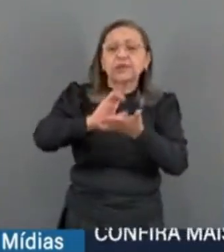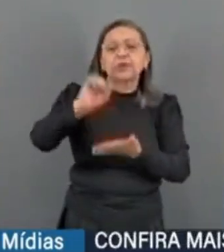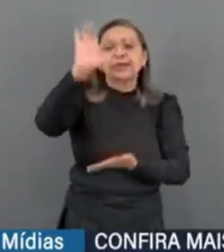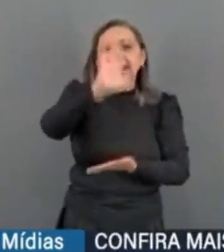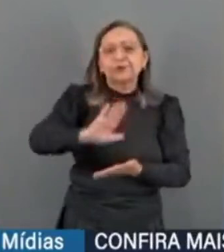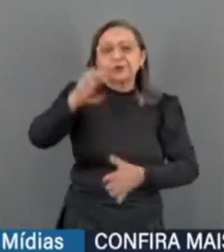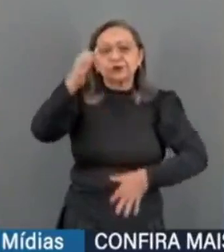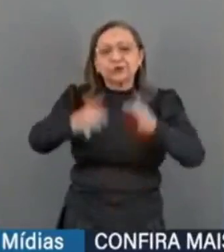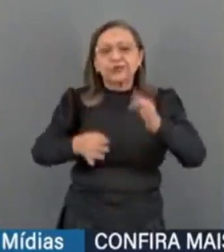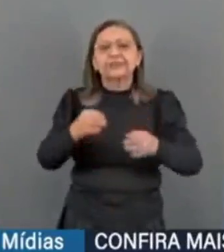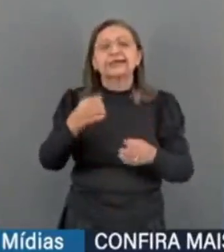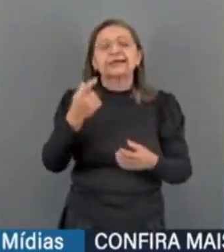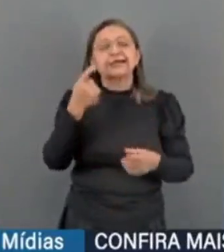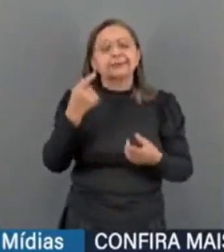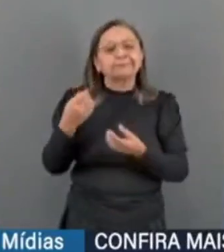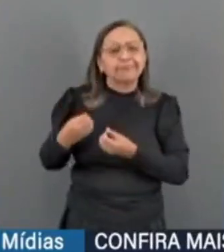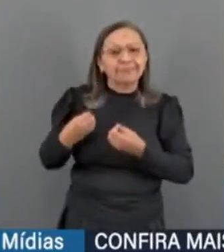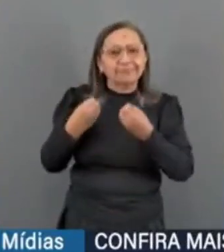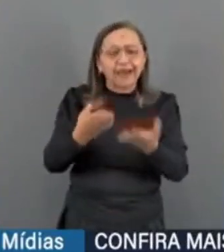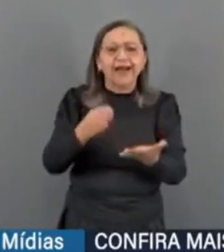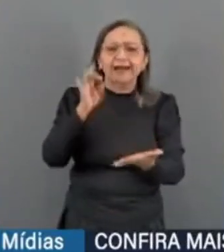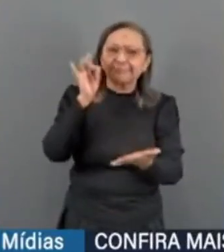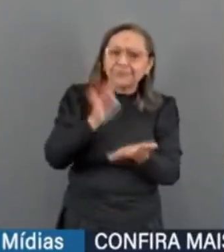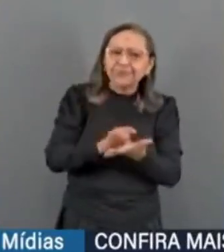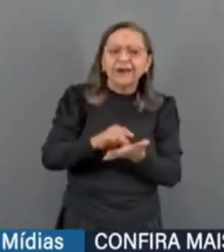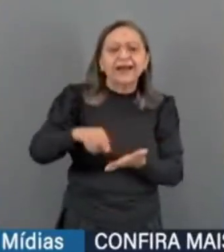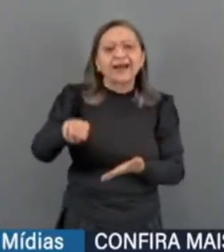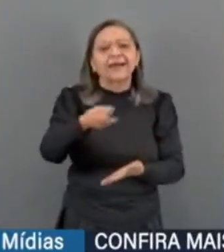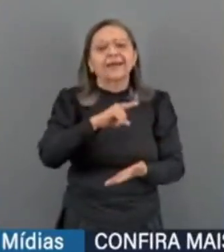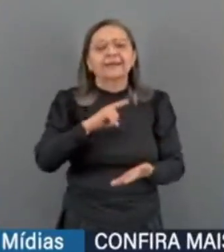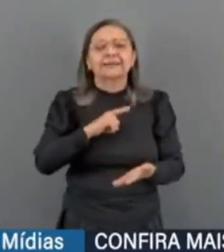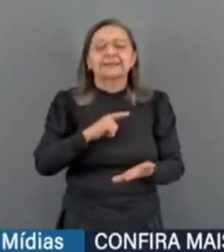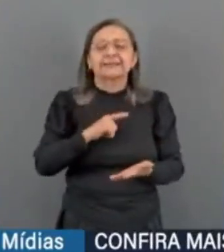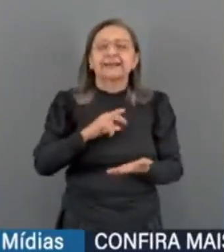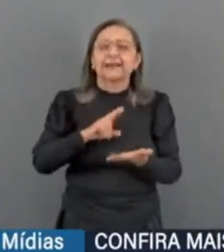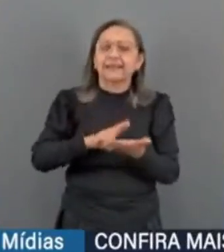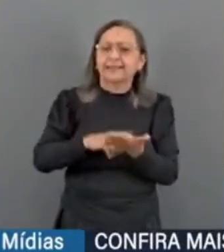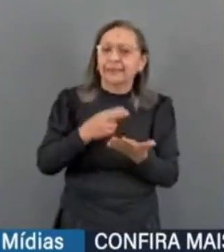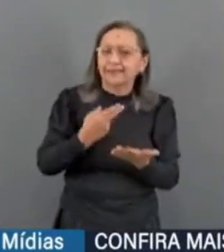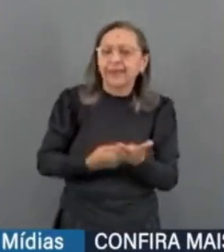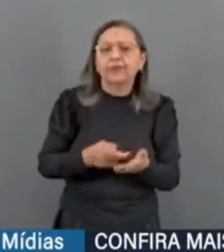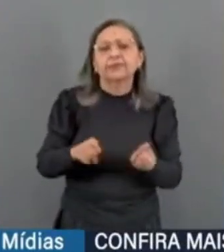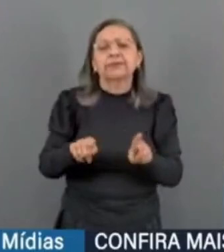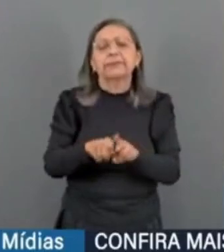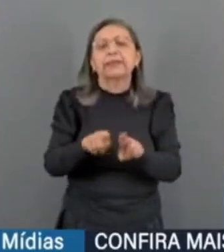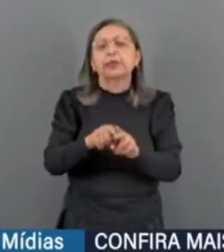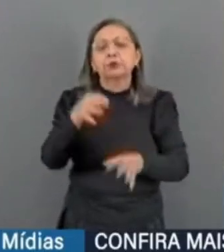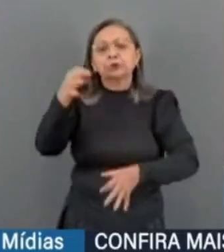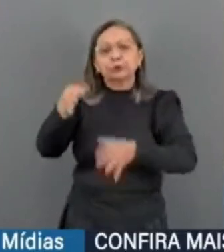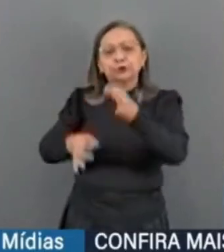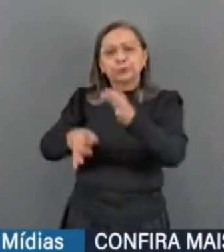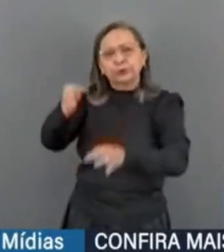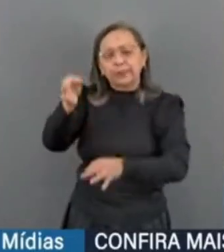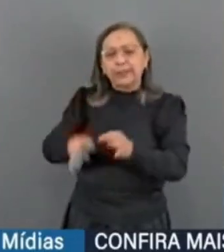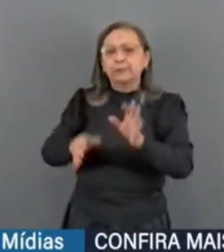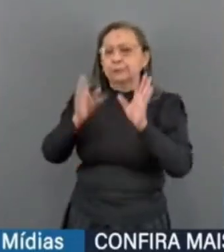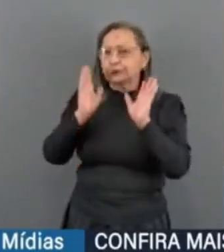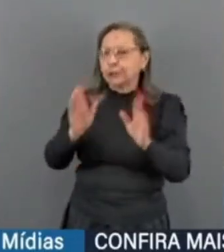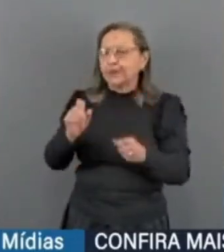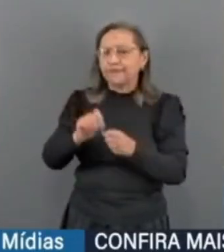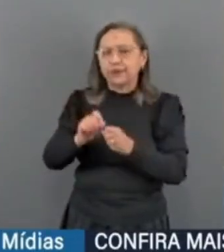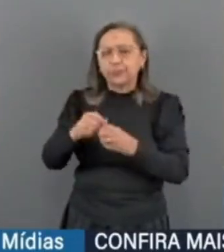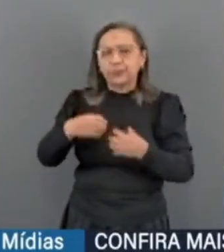que viabiliza e dá eficácia a essa interpretação. Temos o julgamento já realizado